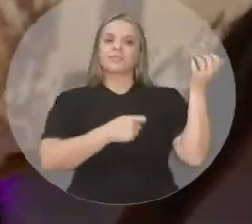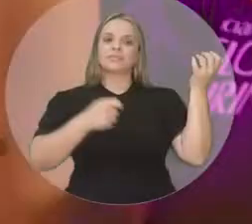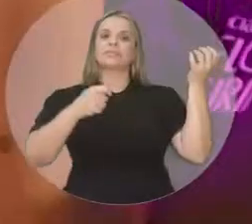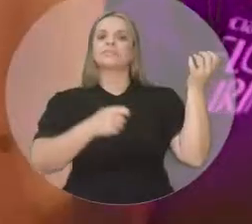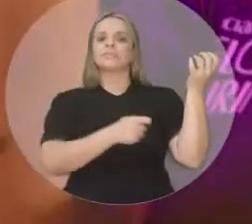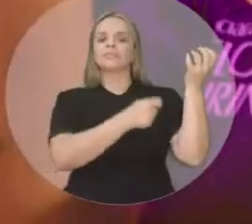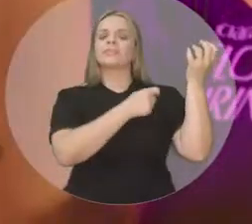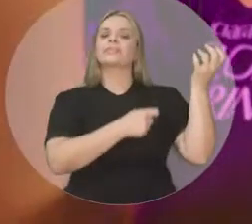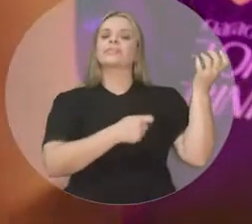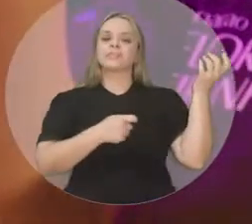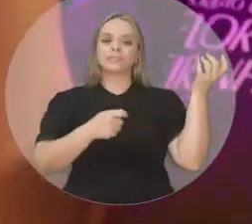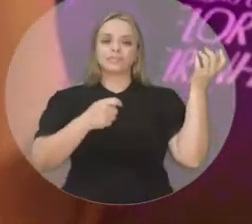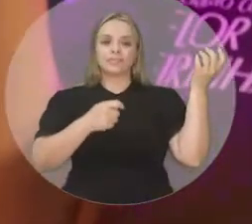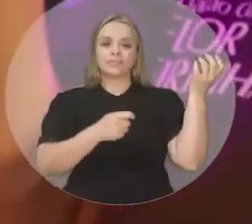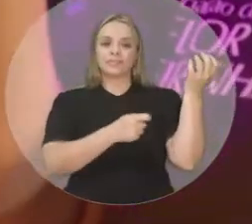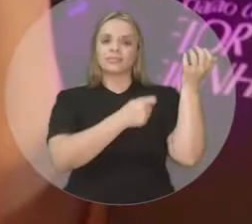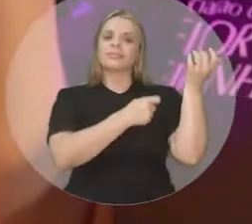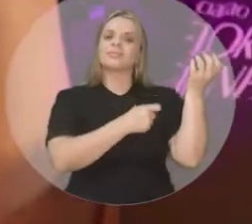bate o ganzá.